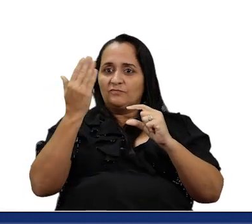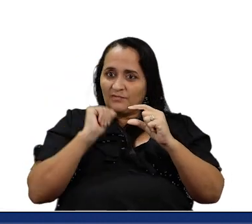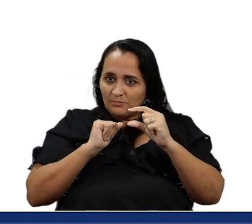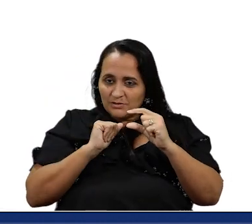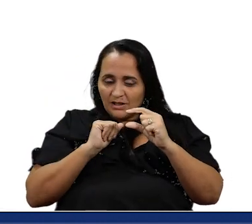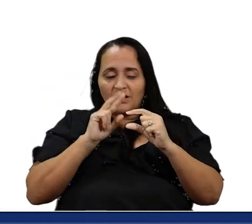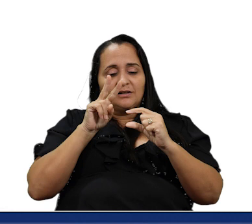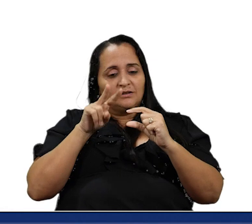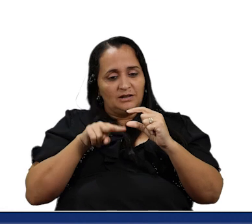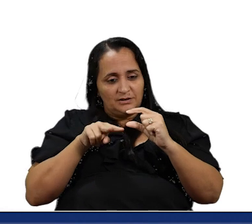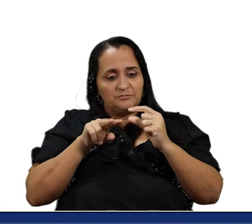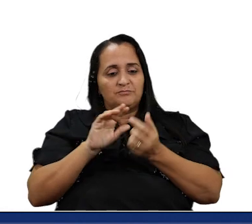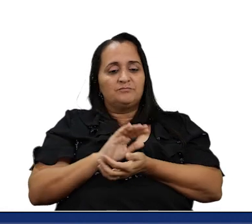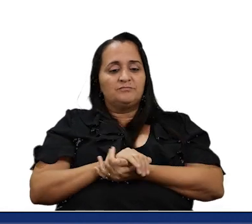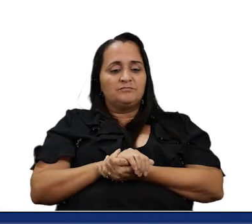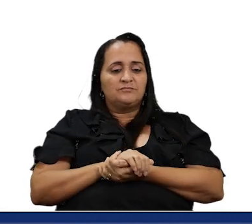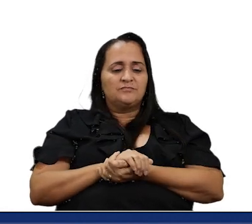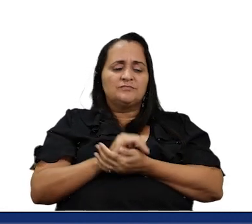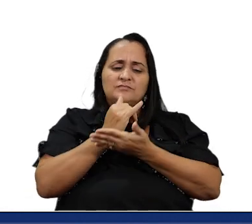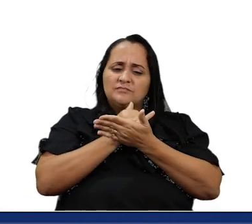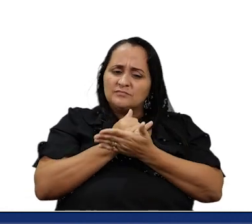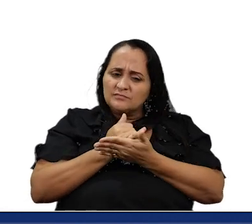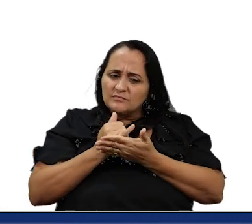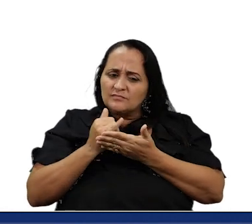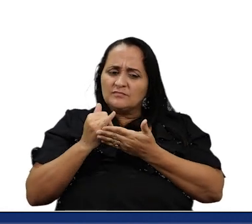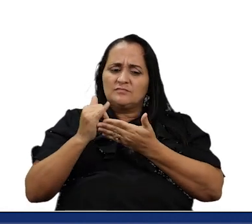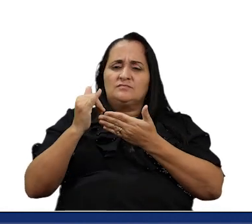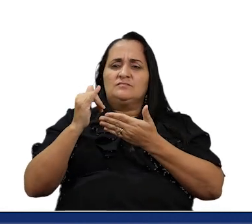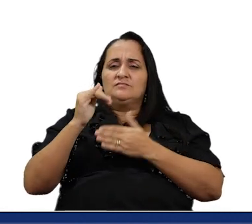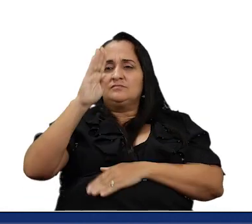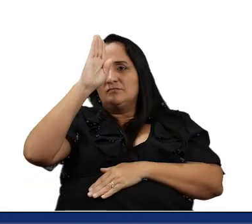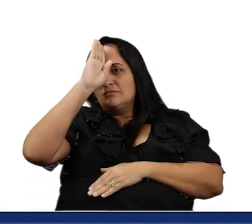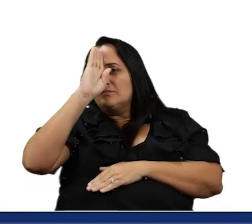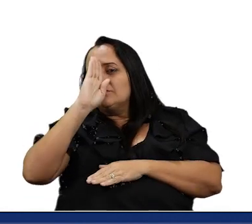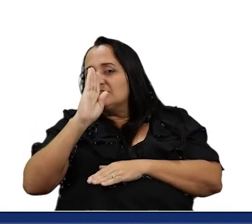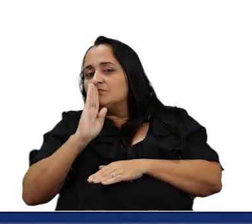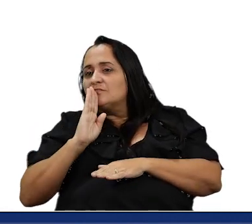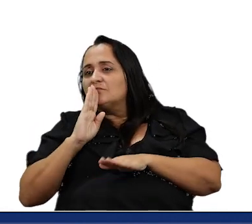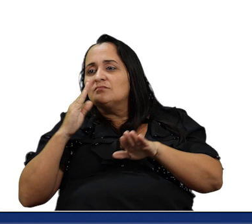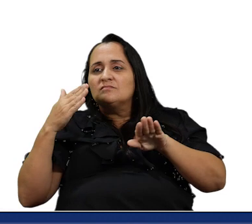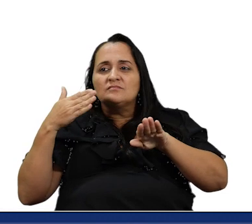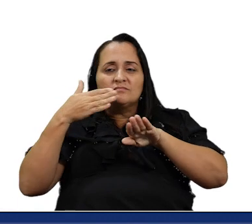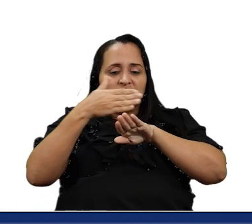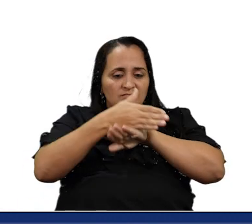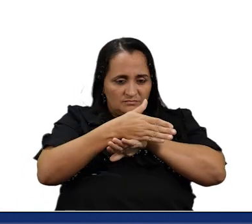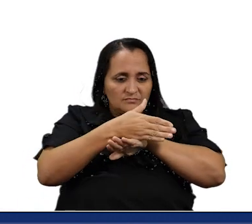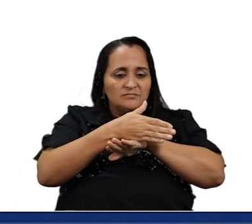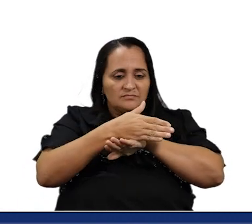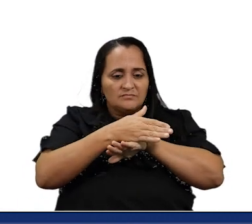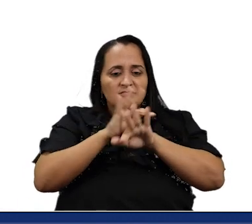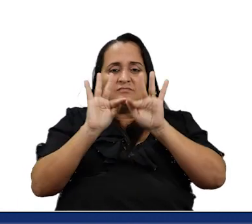nossa compreensão. A iniciativa da gratuidade do espaço no próximo fim de